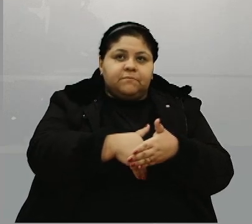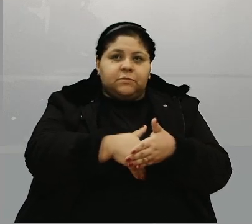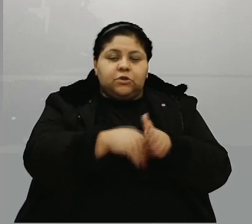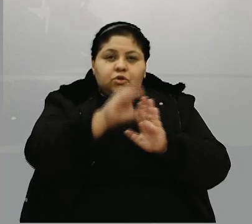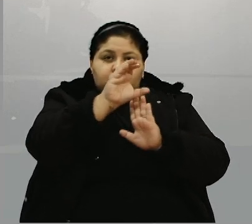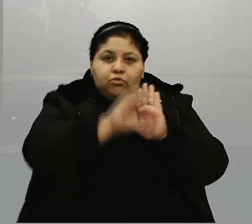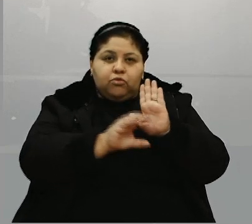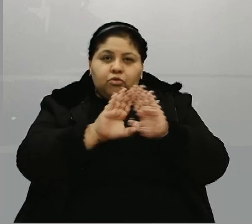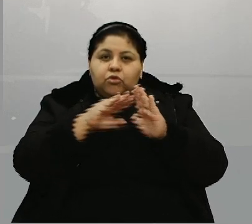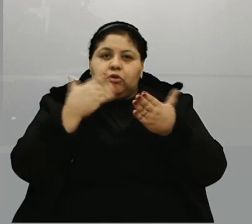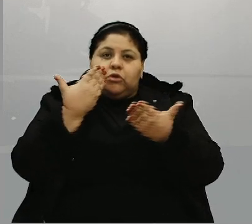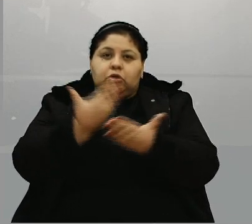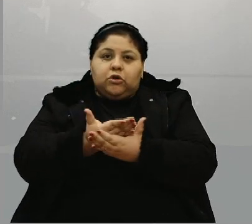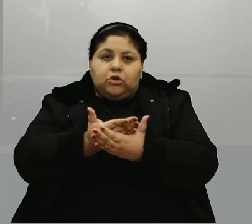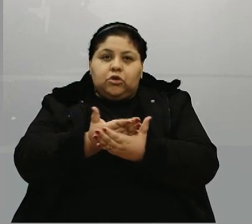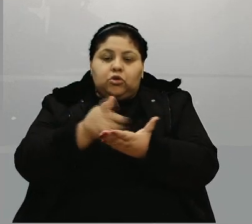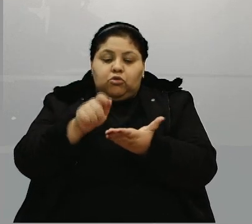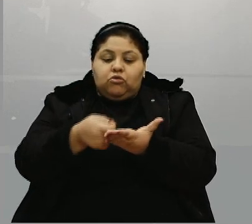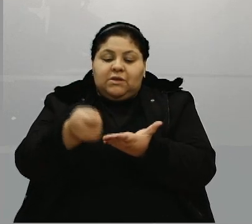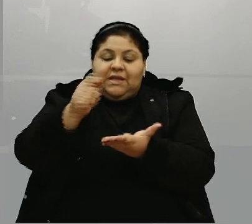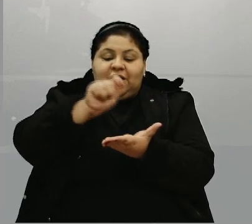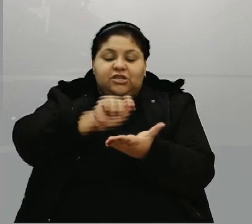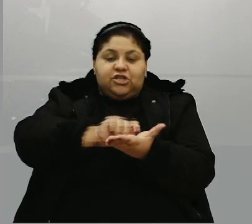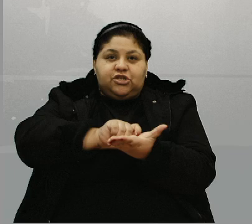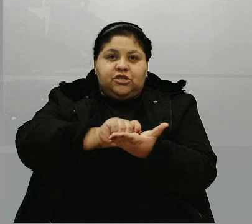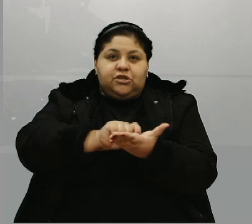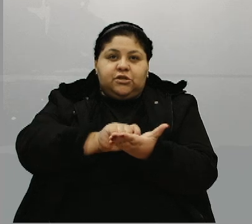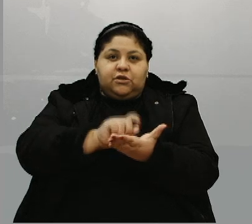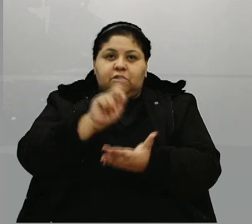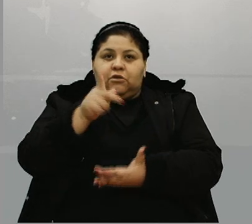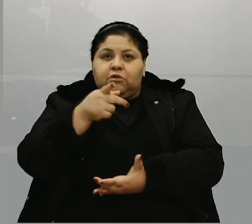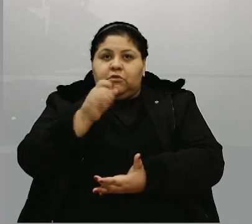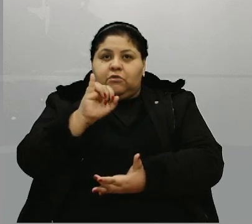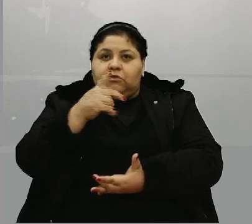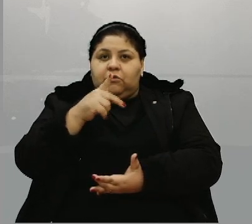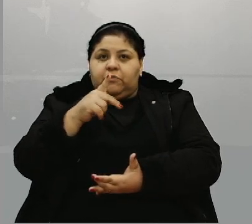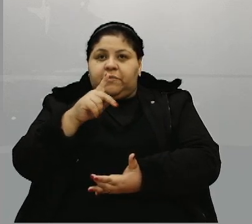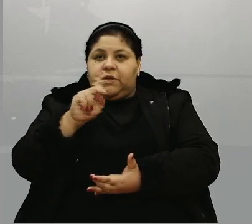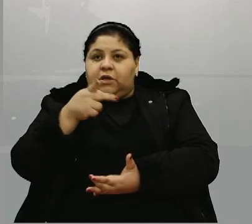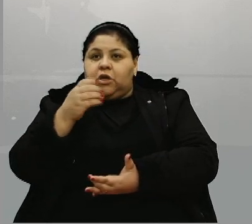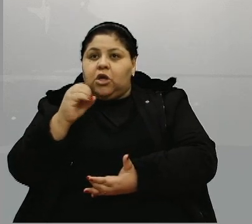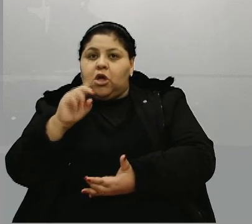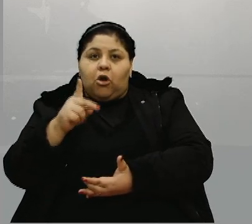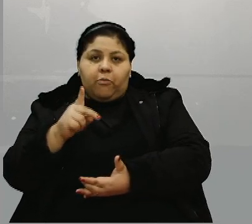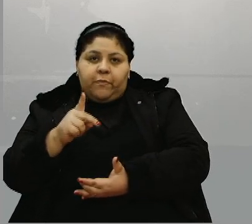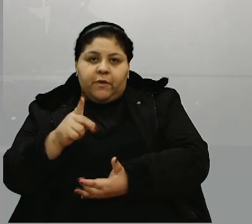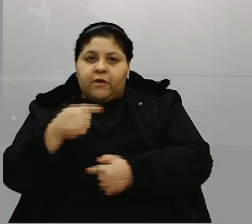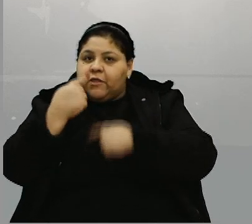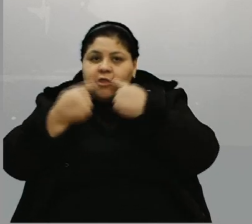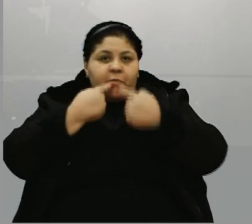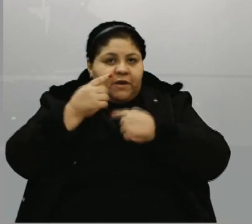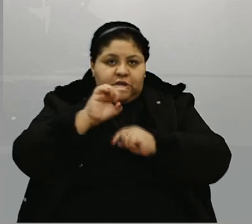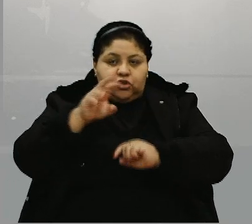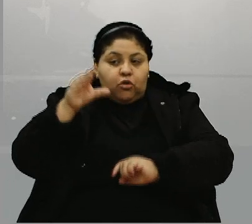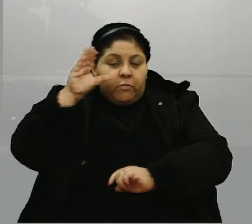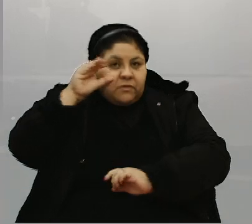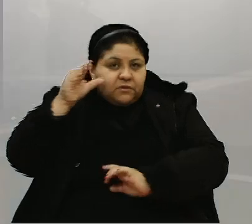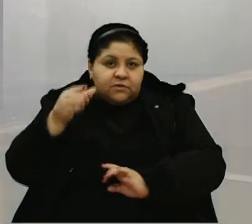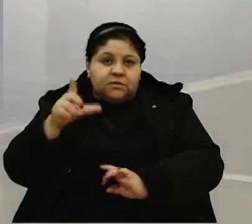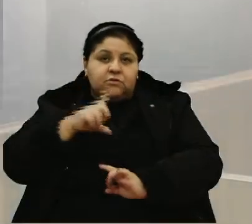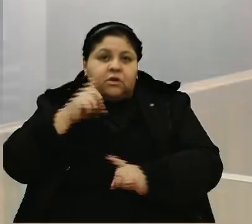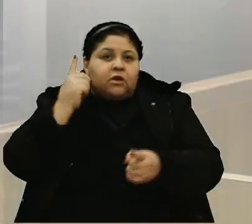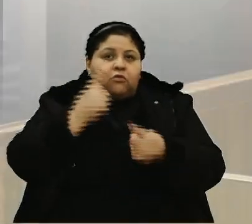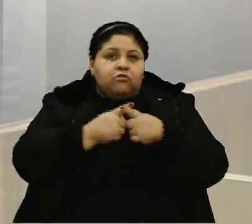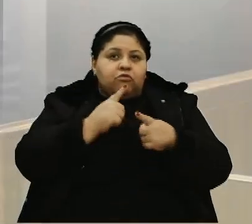escolar, em agendas escolares, como o hip hop, e isso não é uma crítica, é uma observação. Não tem por